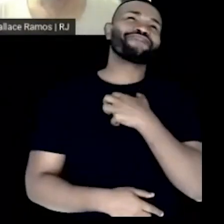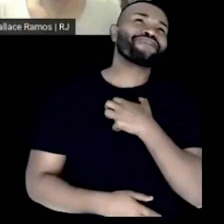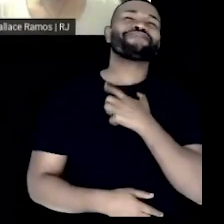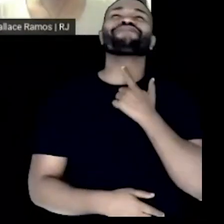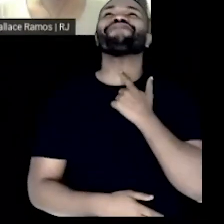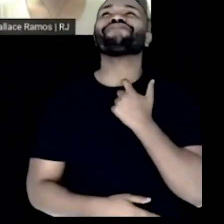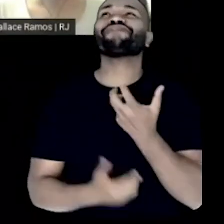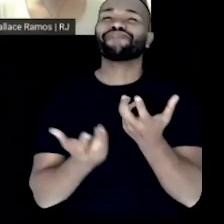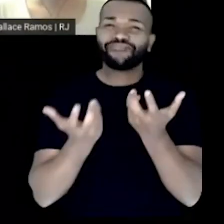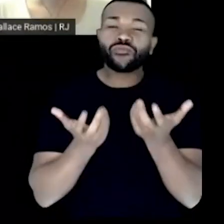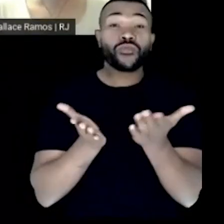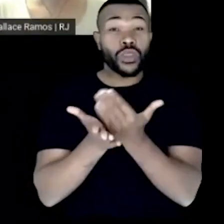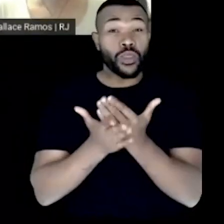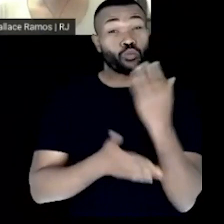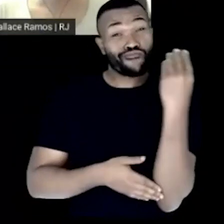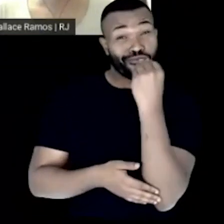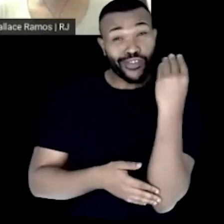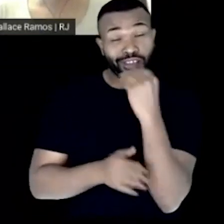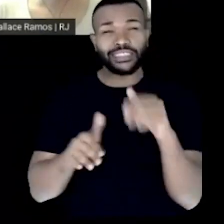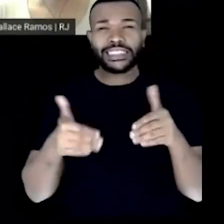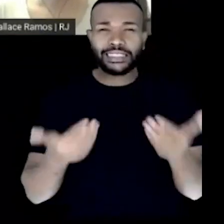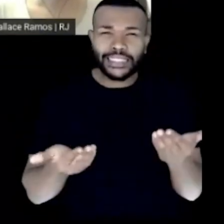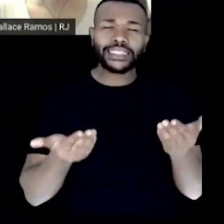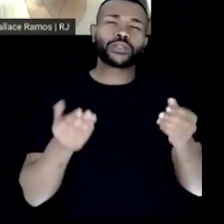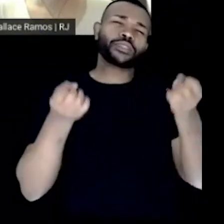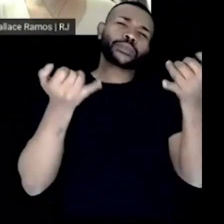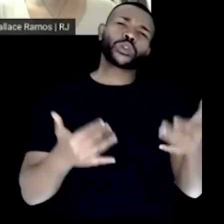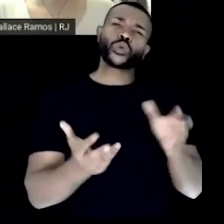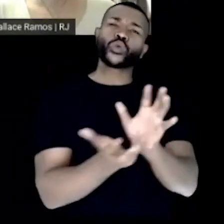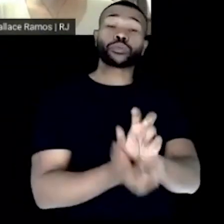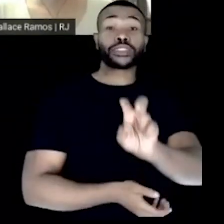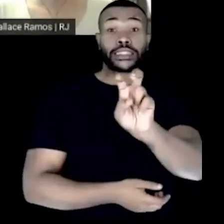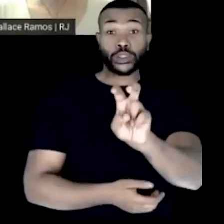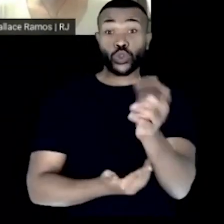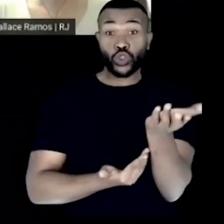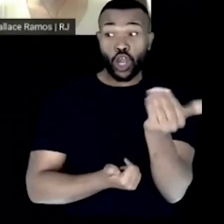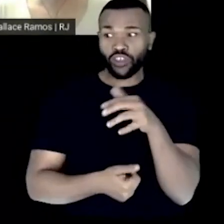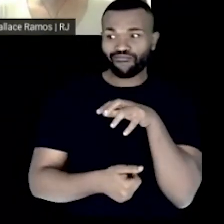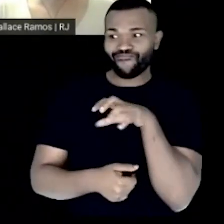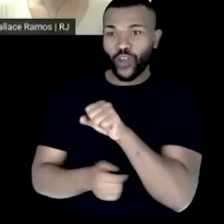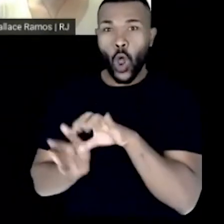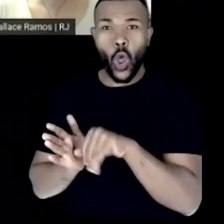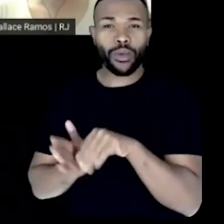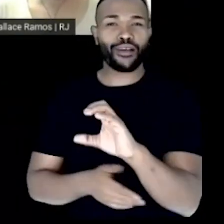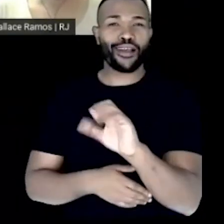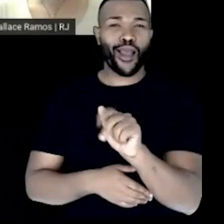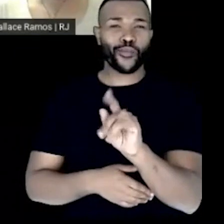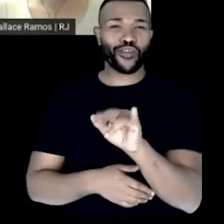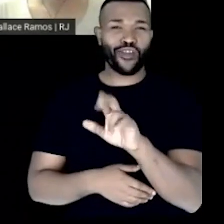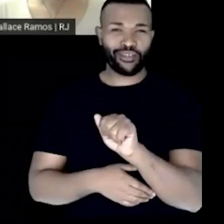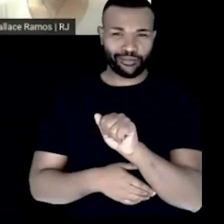coisa que eu sentia muita falta em livro para adolescentes. Em resumo, Enfim Capivaras é sobre um grupo de 5 jovens que roubam uma